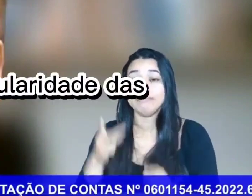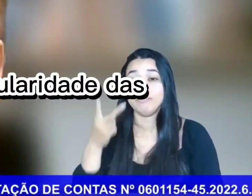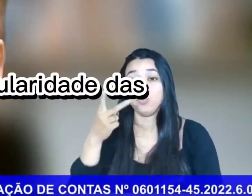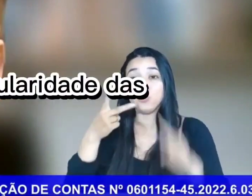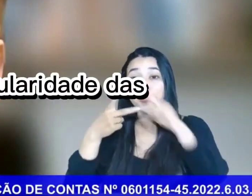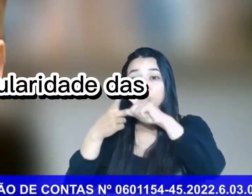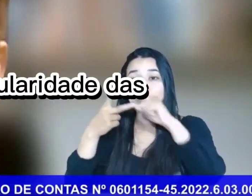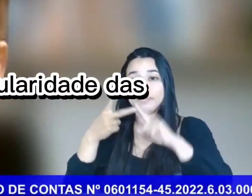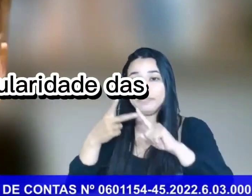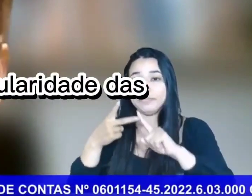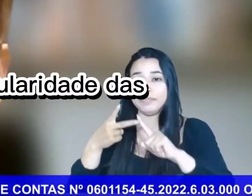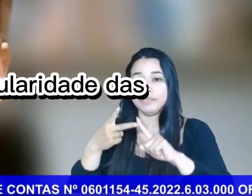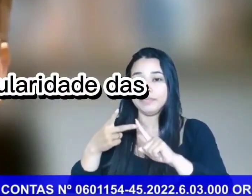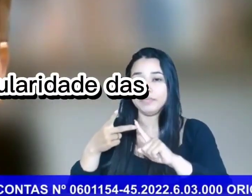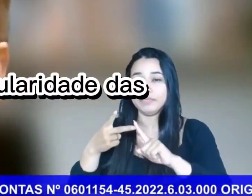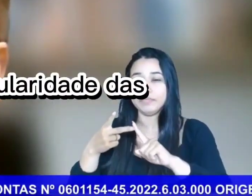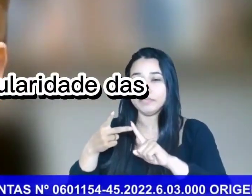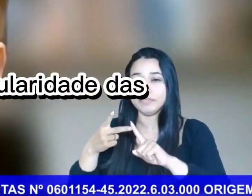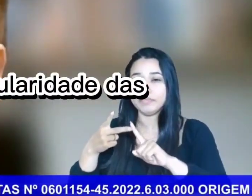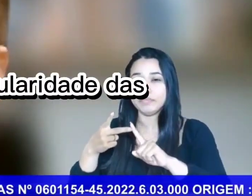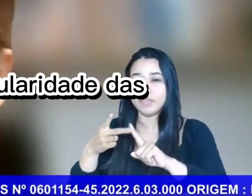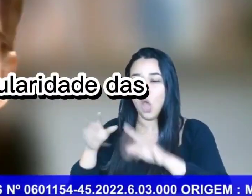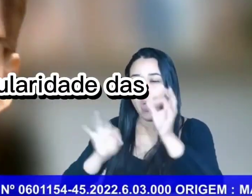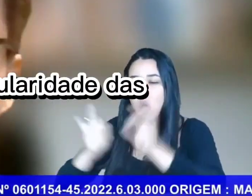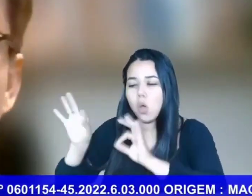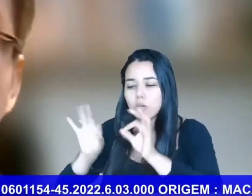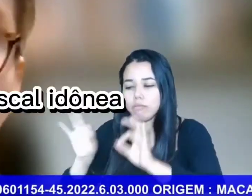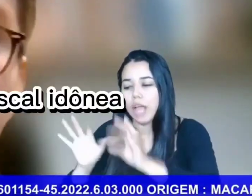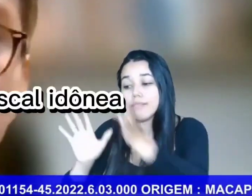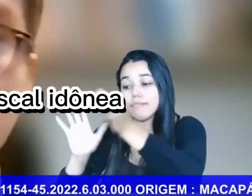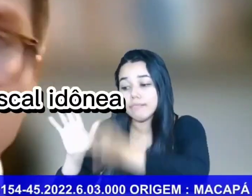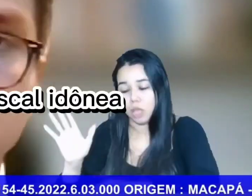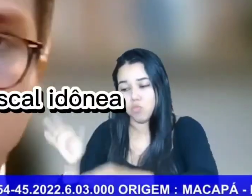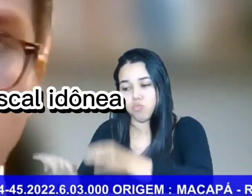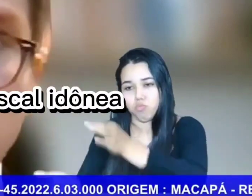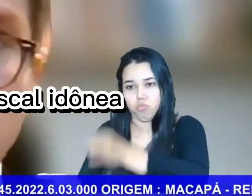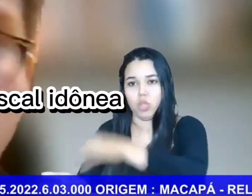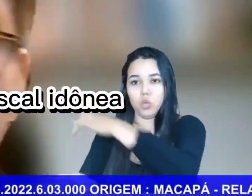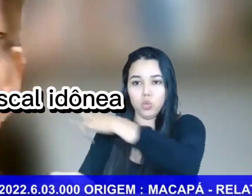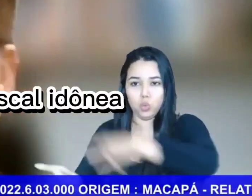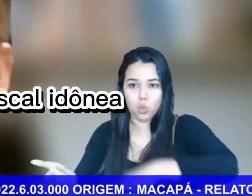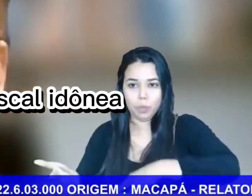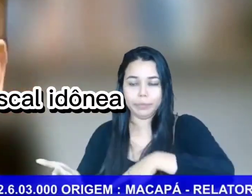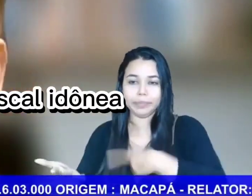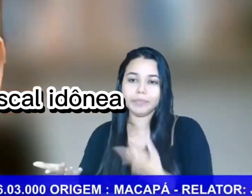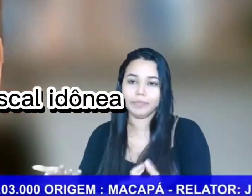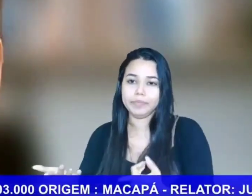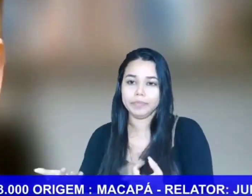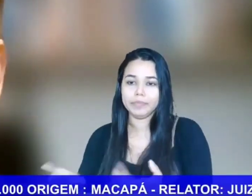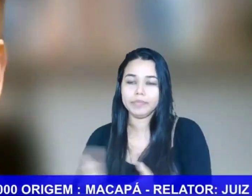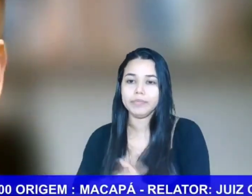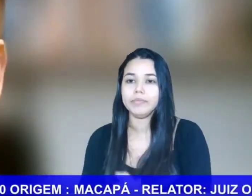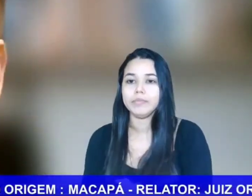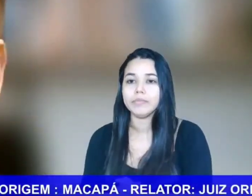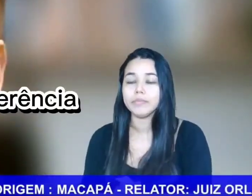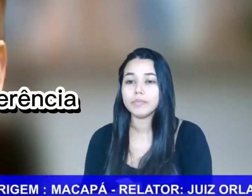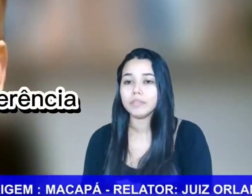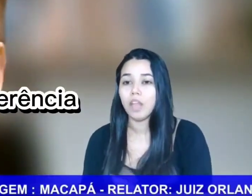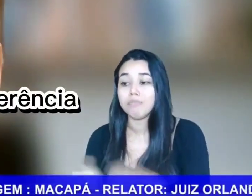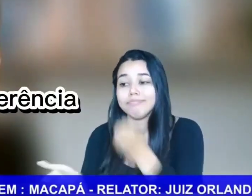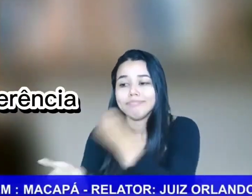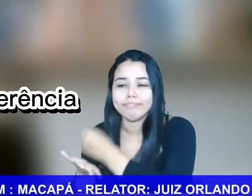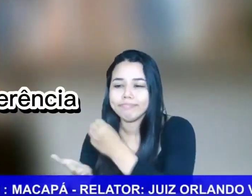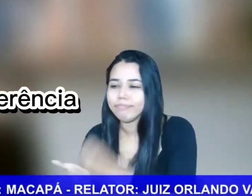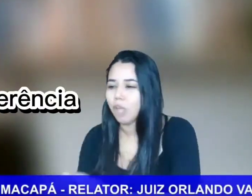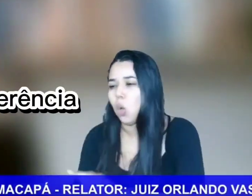fim de buscar-se a plena regularidade das contas. A partir da documentação fiscal idônea, contratos,